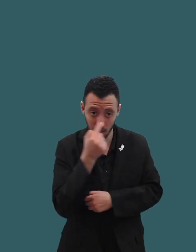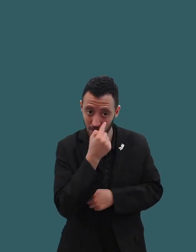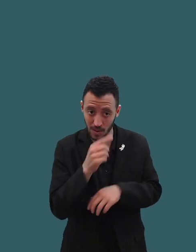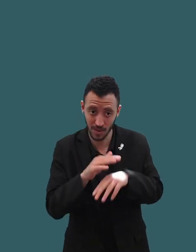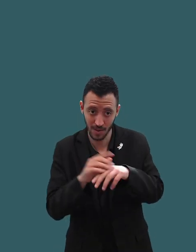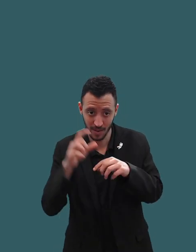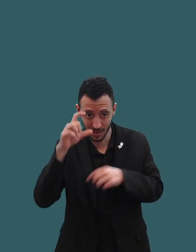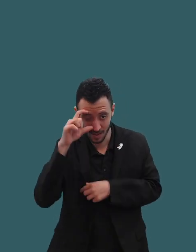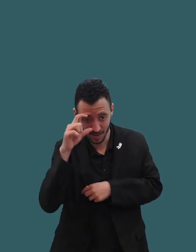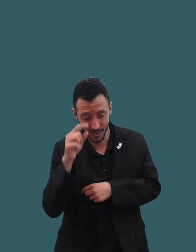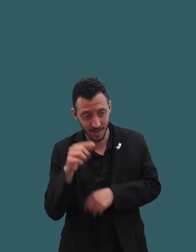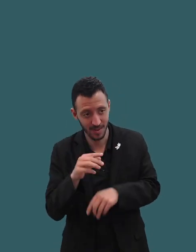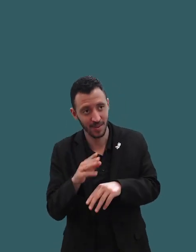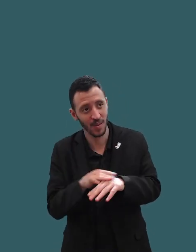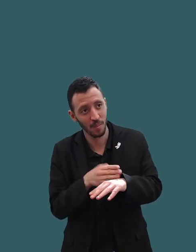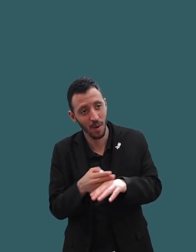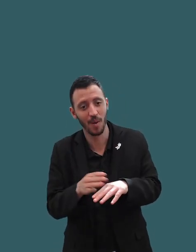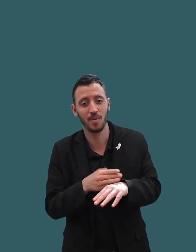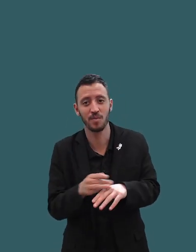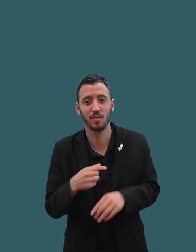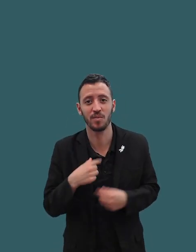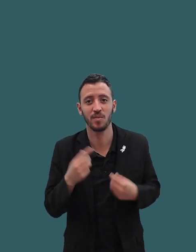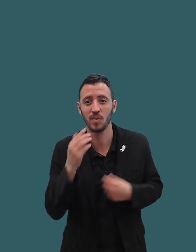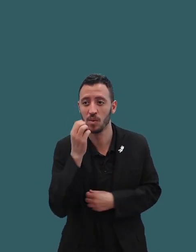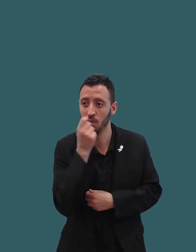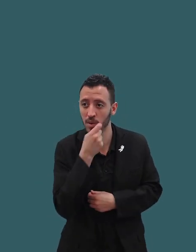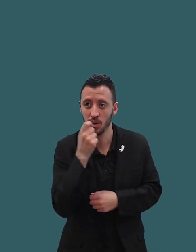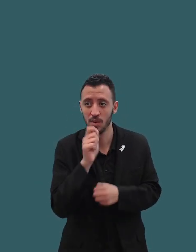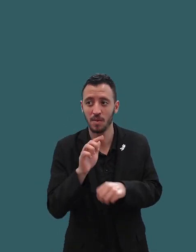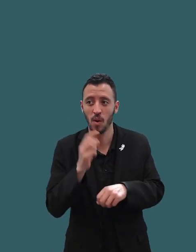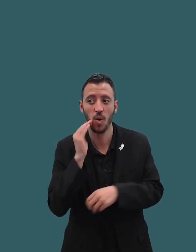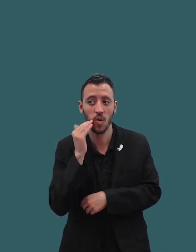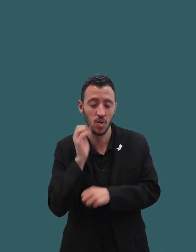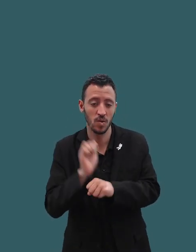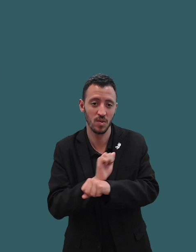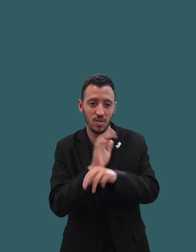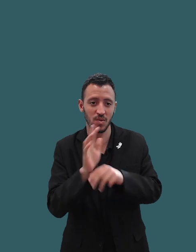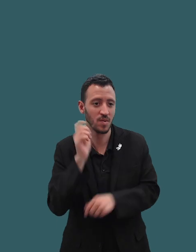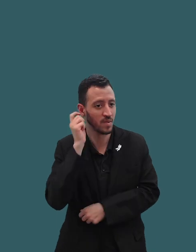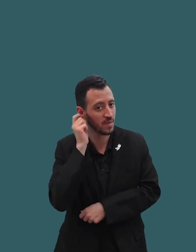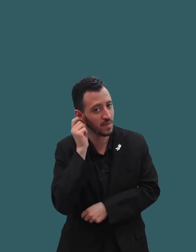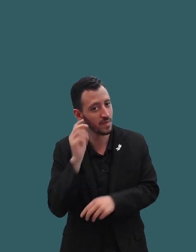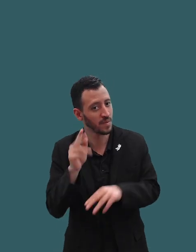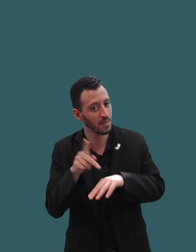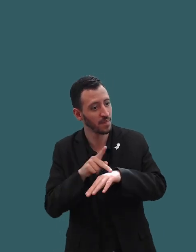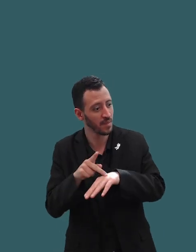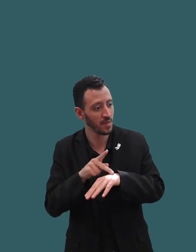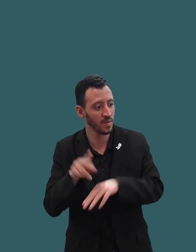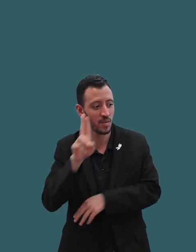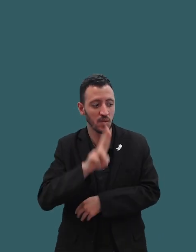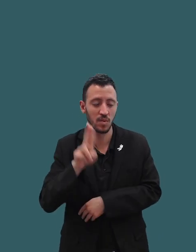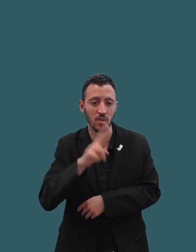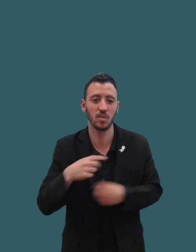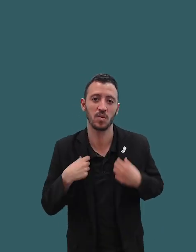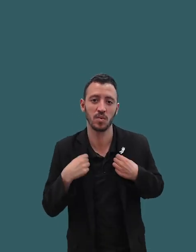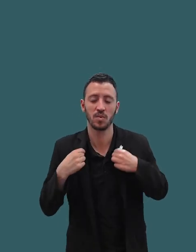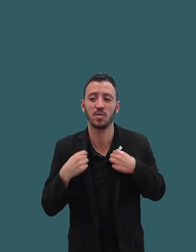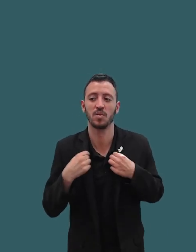um óculos de grau marrom, um batom rosa claro, brincos da cor prata, utiliza uma